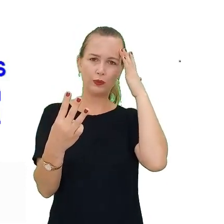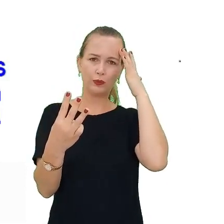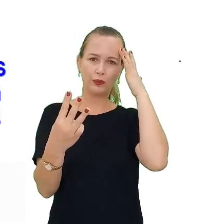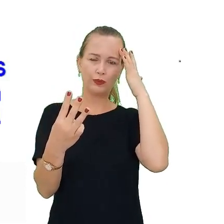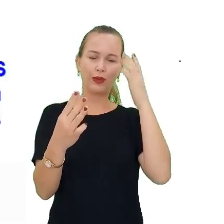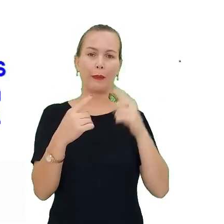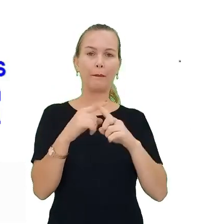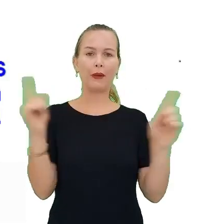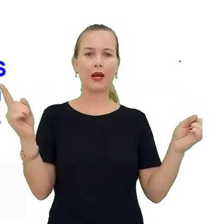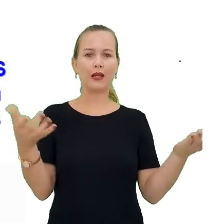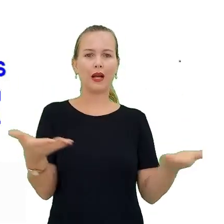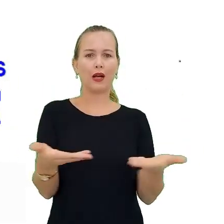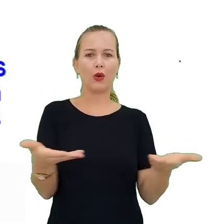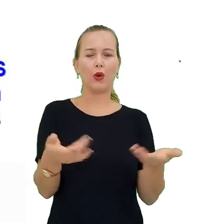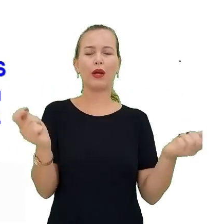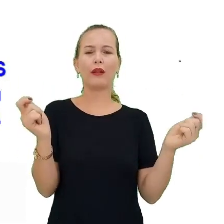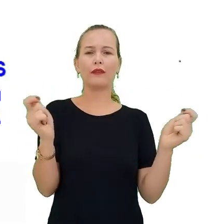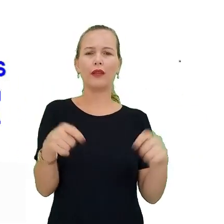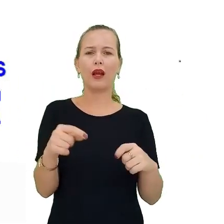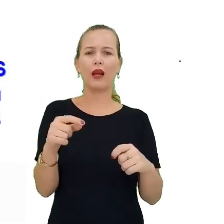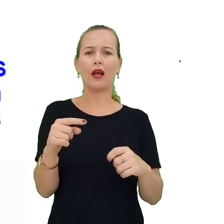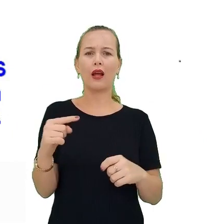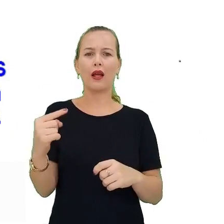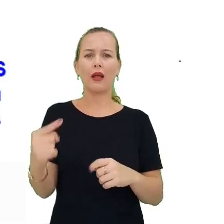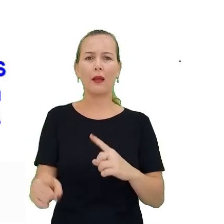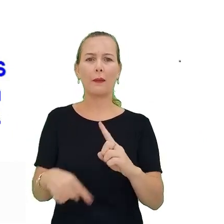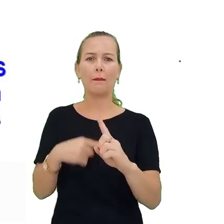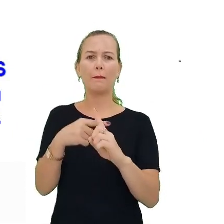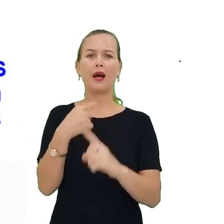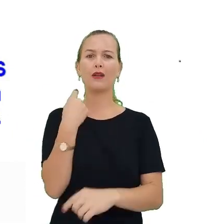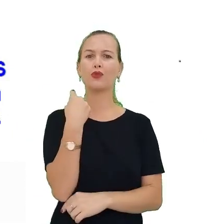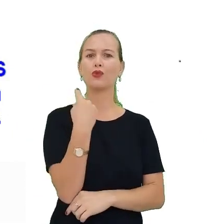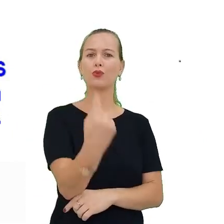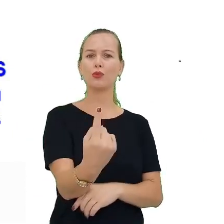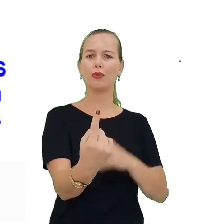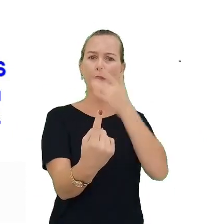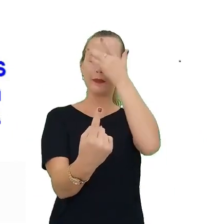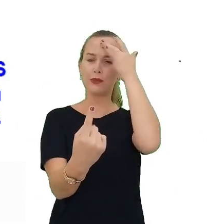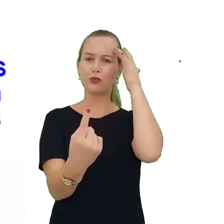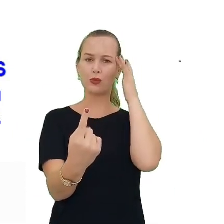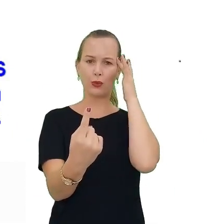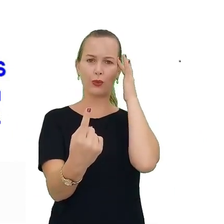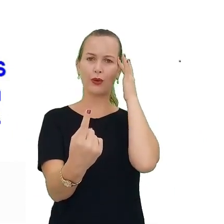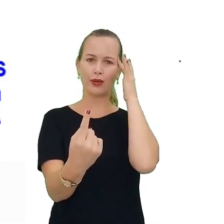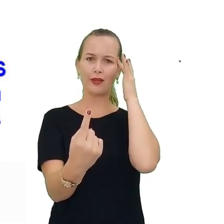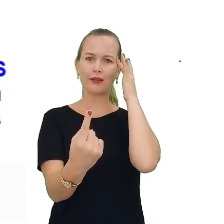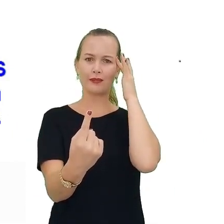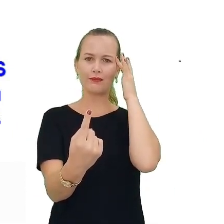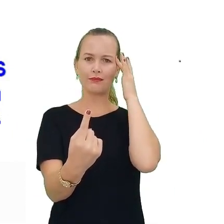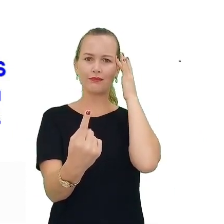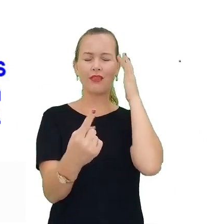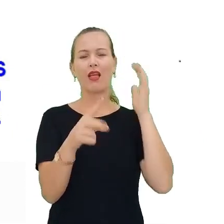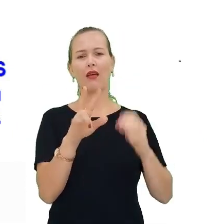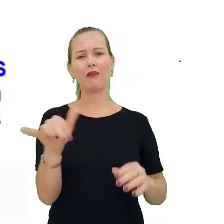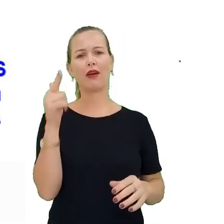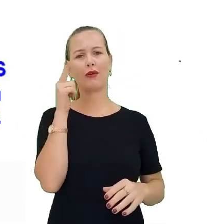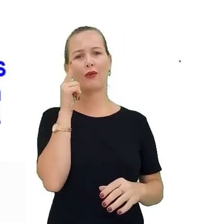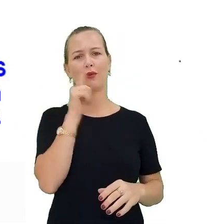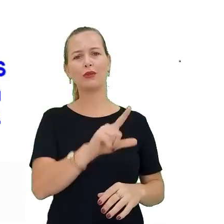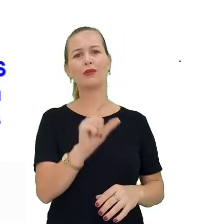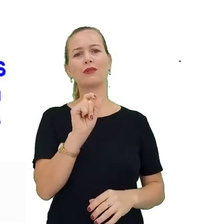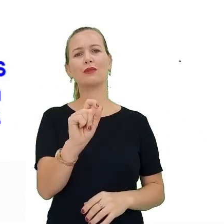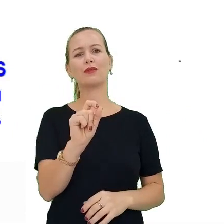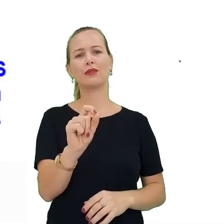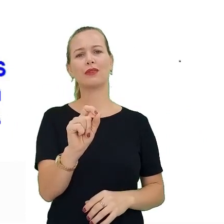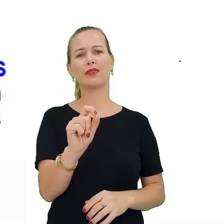Contudo, se agora for incluída mais uma única pessoa em esse grupo, certamente que a